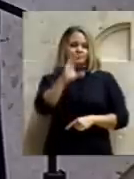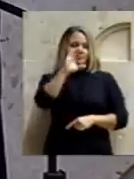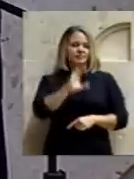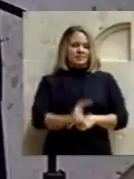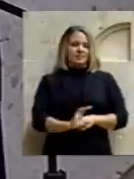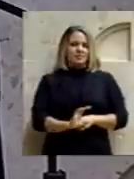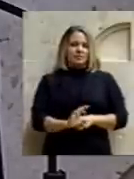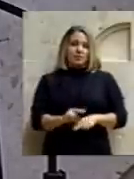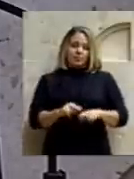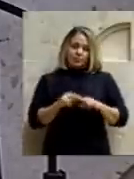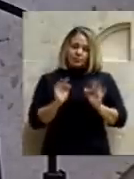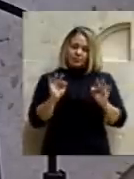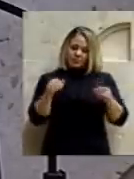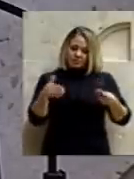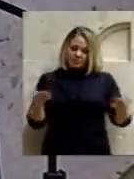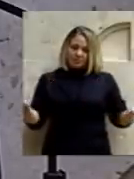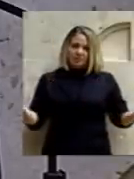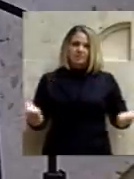Por fim,